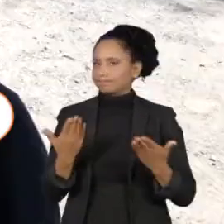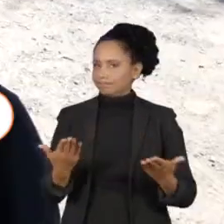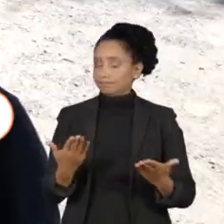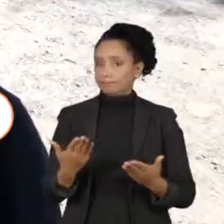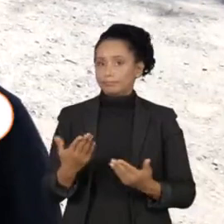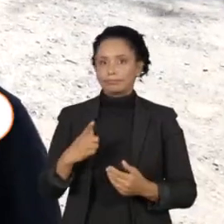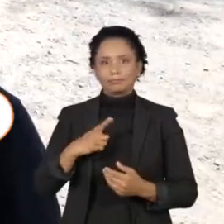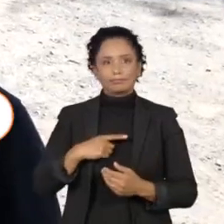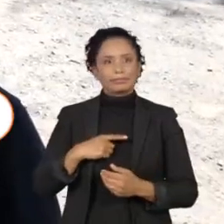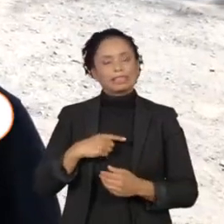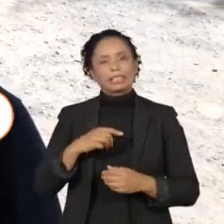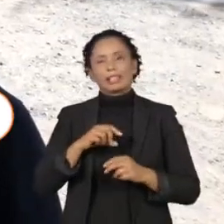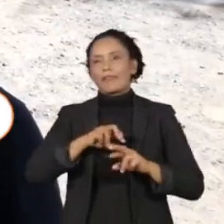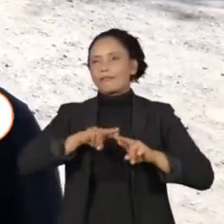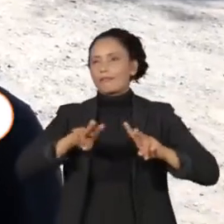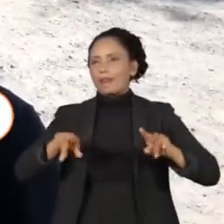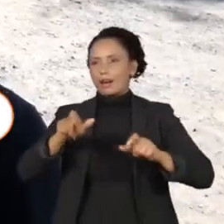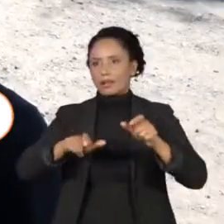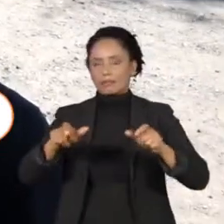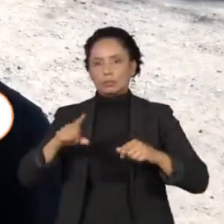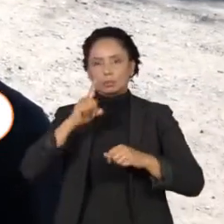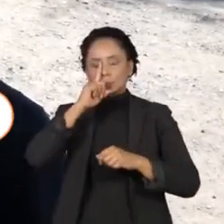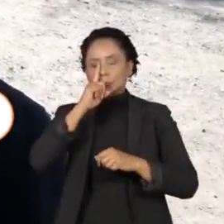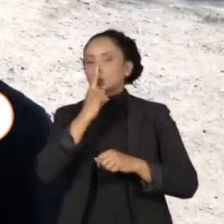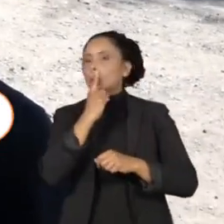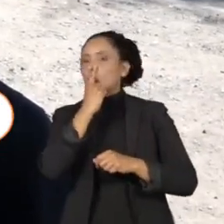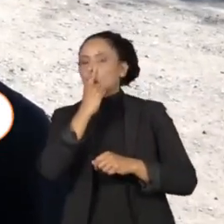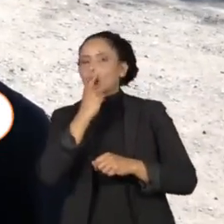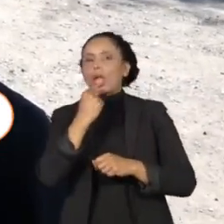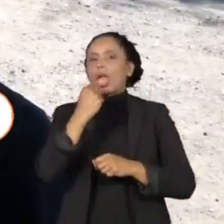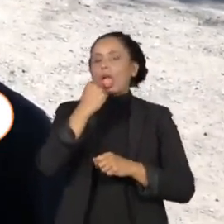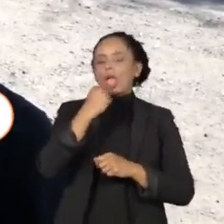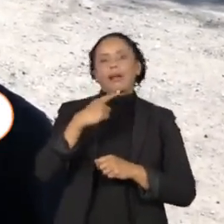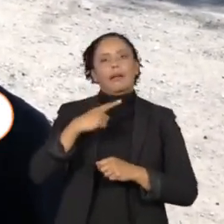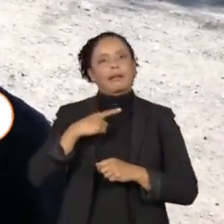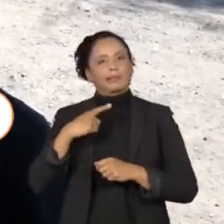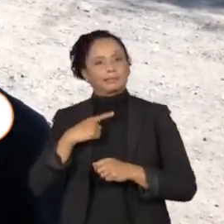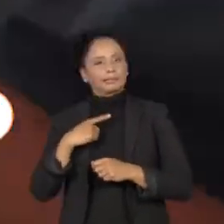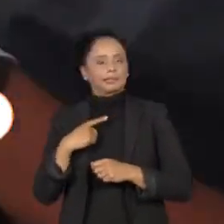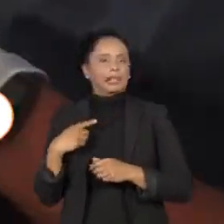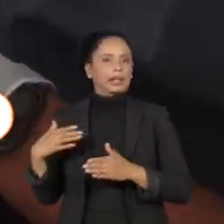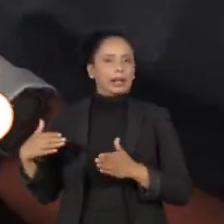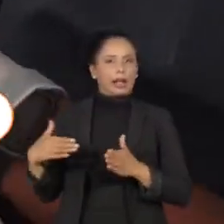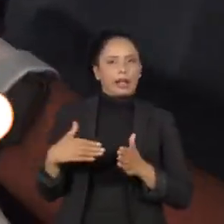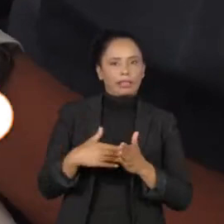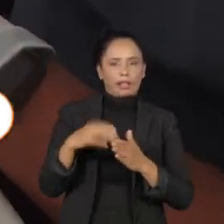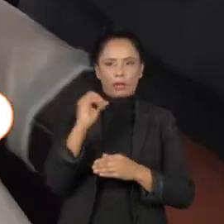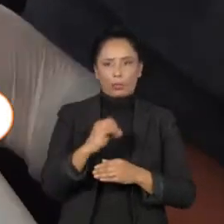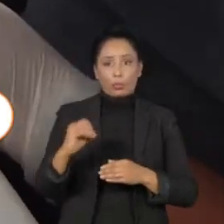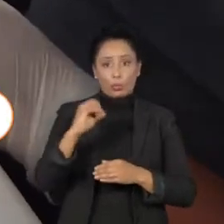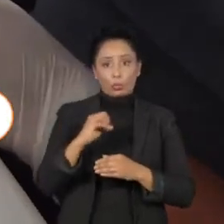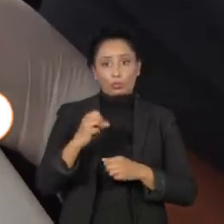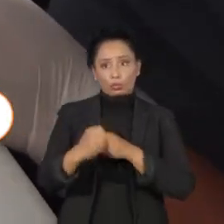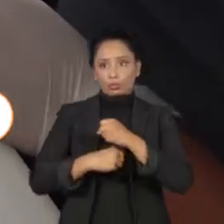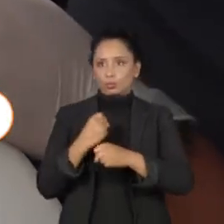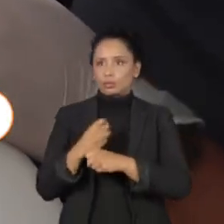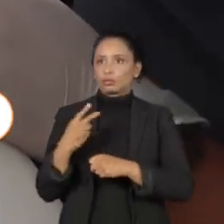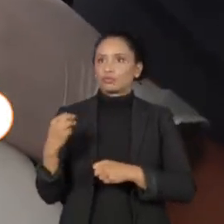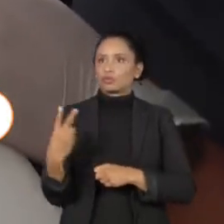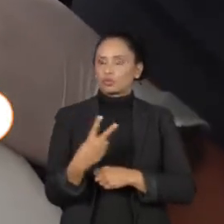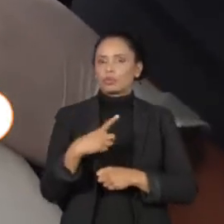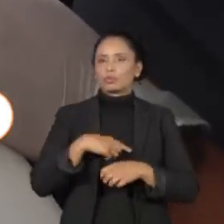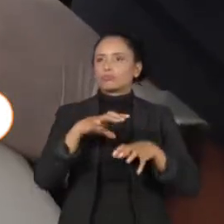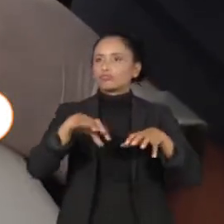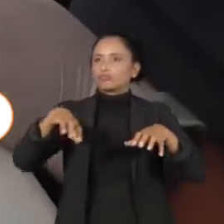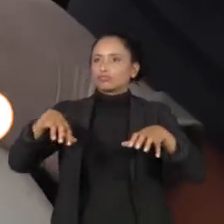testes realizados entre dezembro do ano passado e outubro desse ano em laboratórios particulares. E os dados indicam